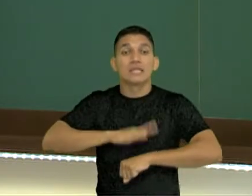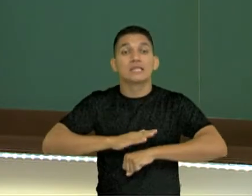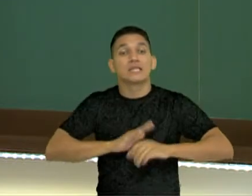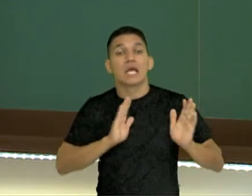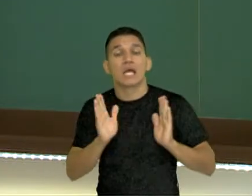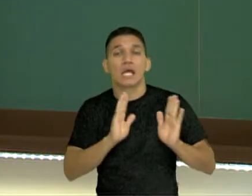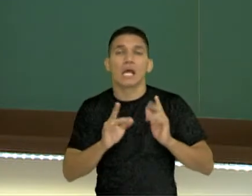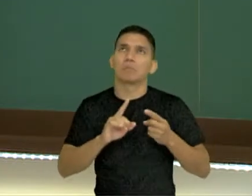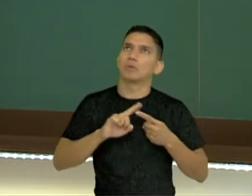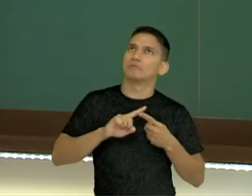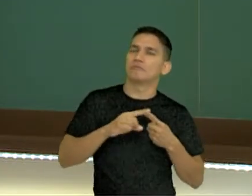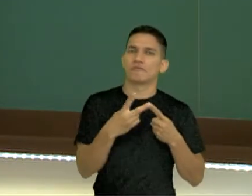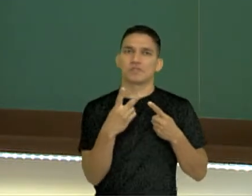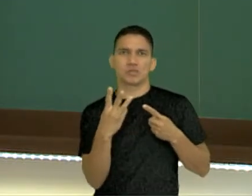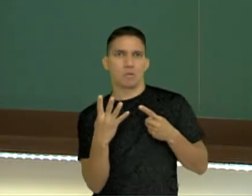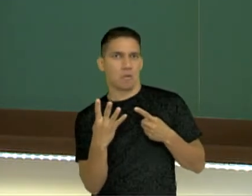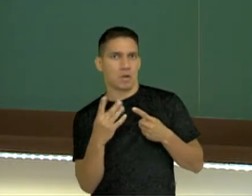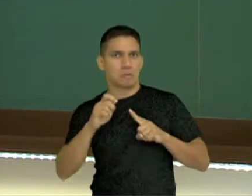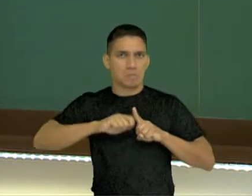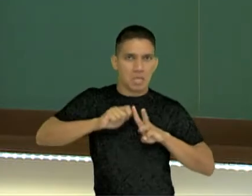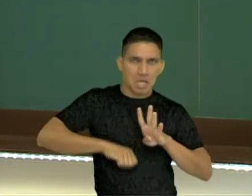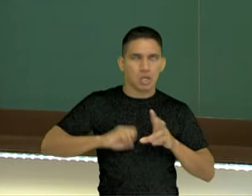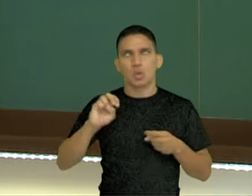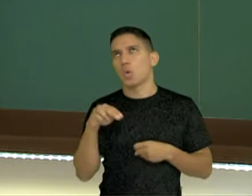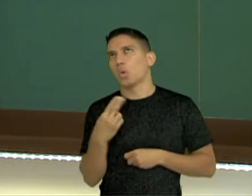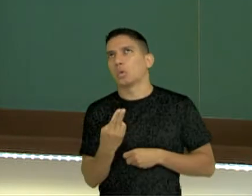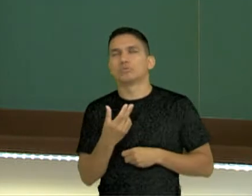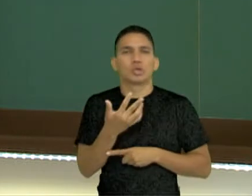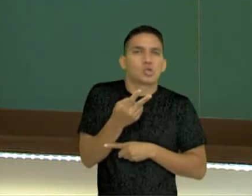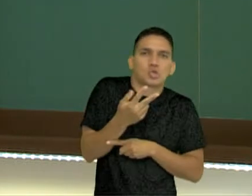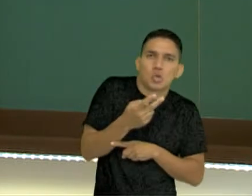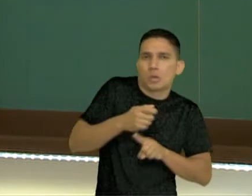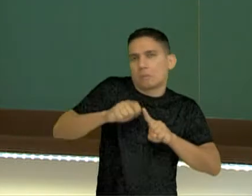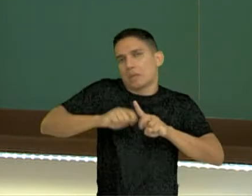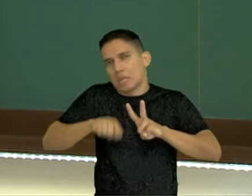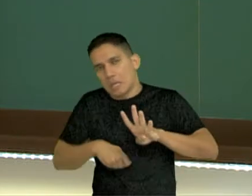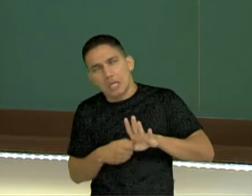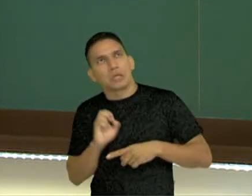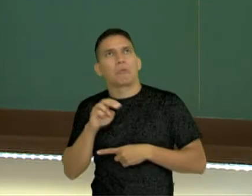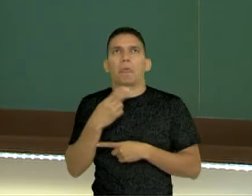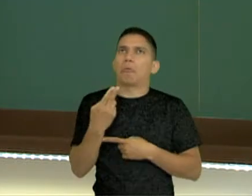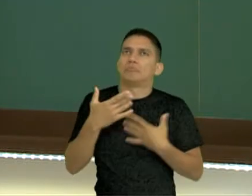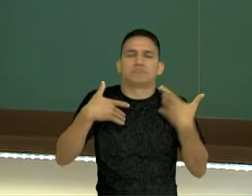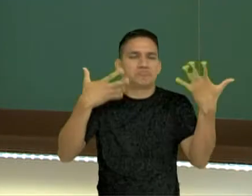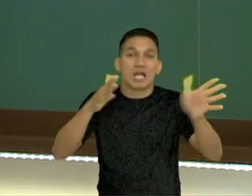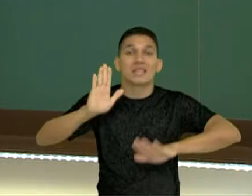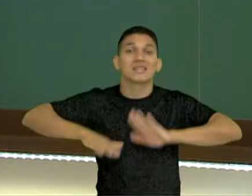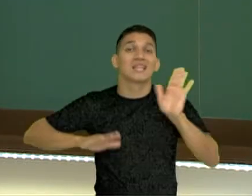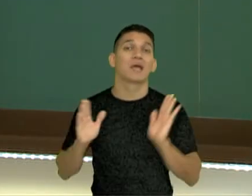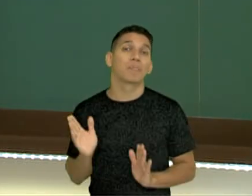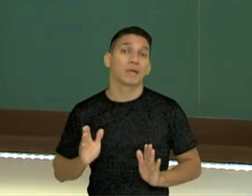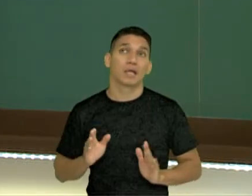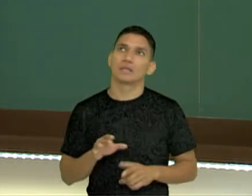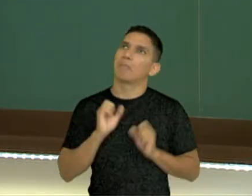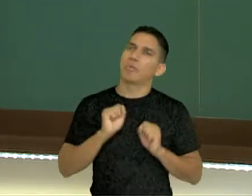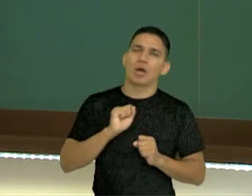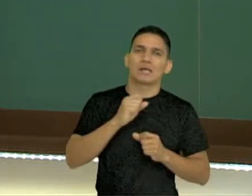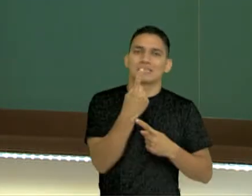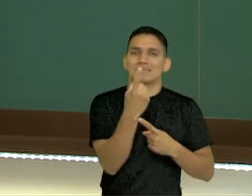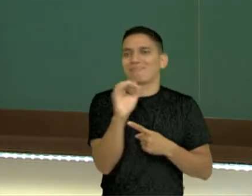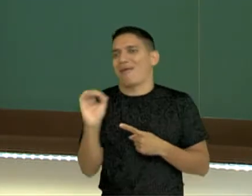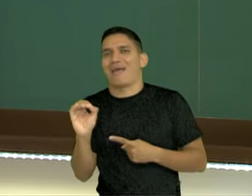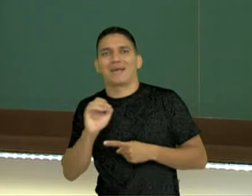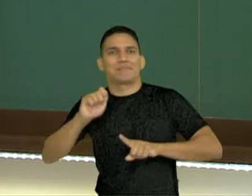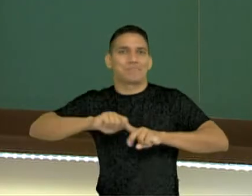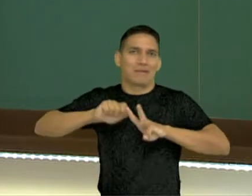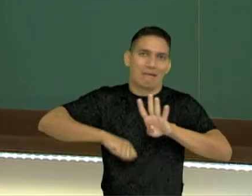36 meses, 12 meses, isso depende do bem, né? Pode ser, no caso imobiliário, pode ser 100 meses, 300 meses,